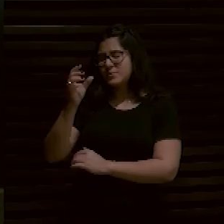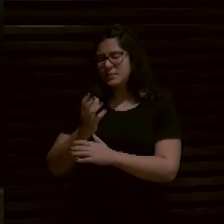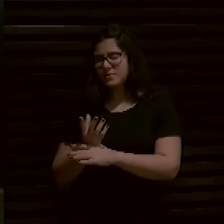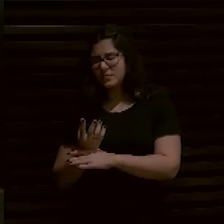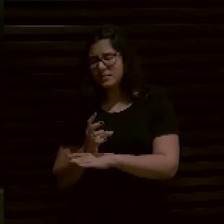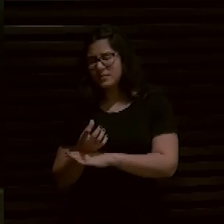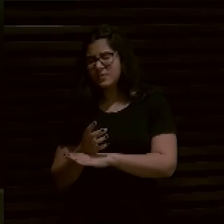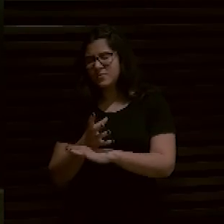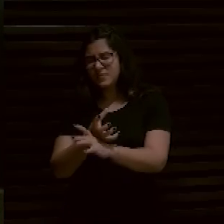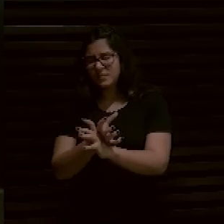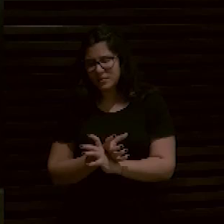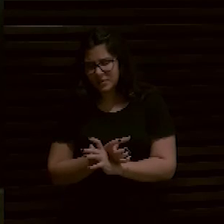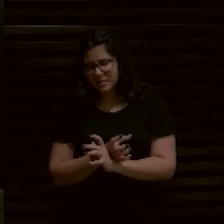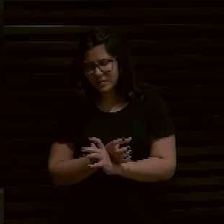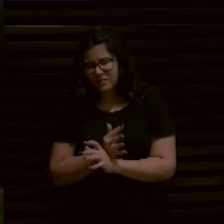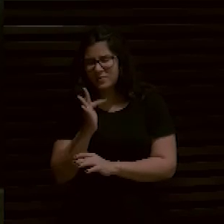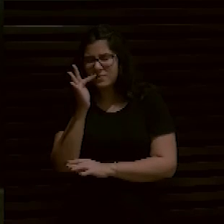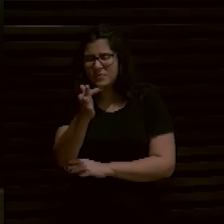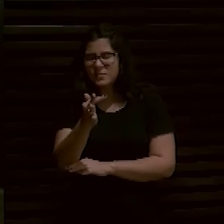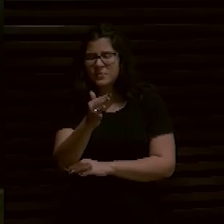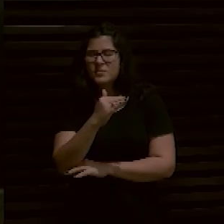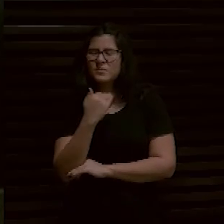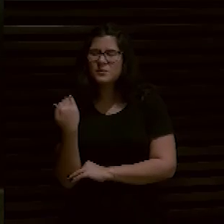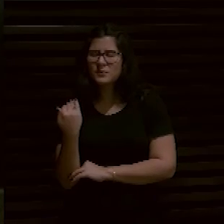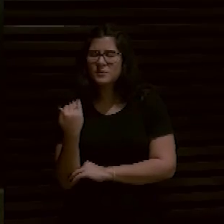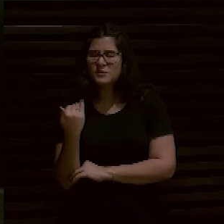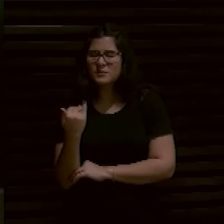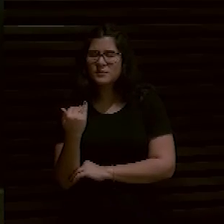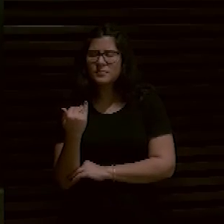pequeno, destinado à morte, Senhor.